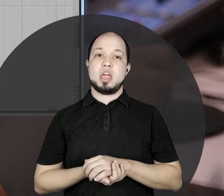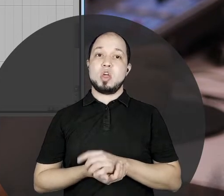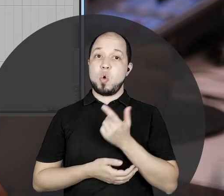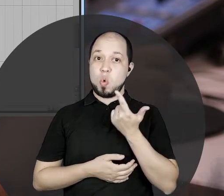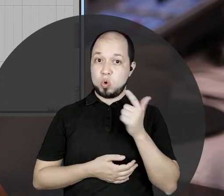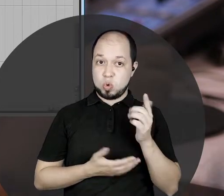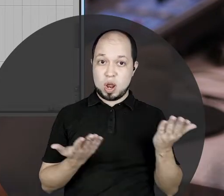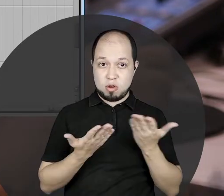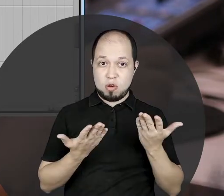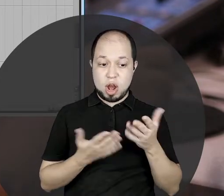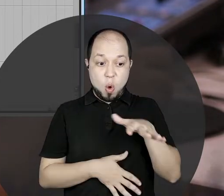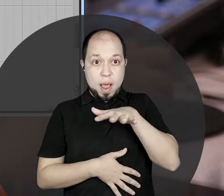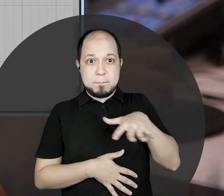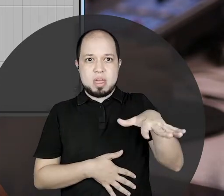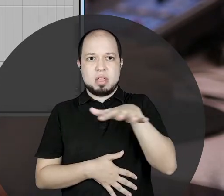Aqui só o ambiente.